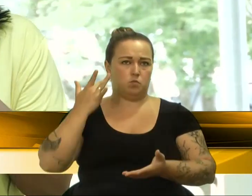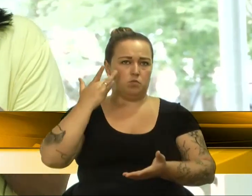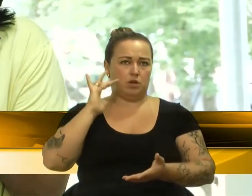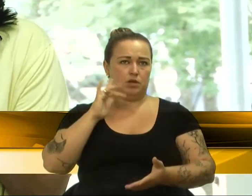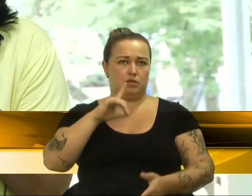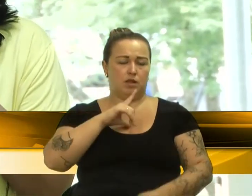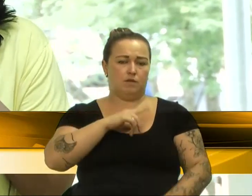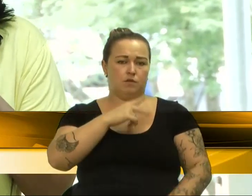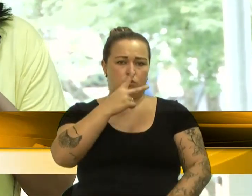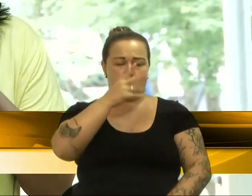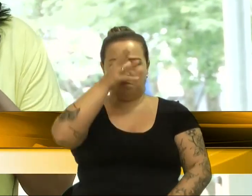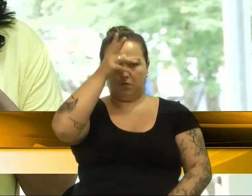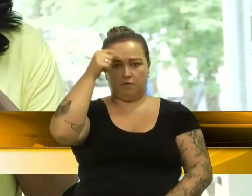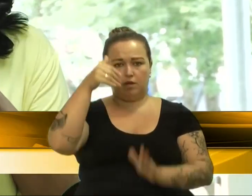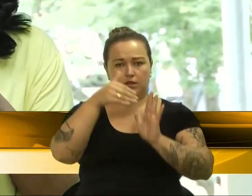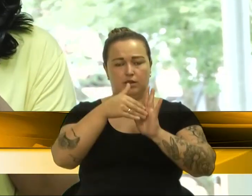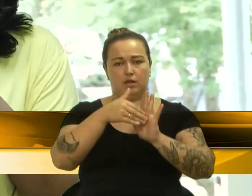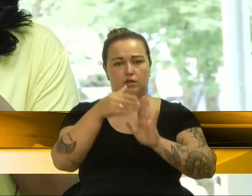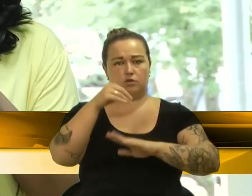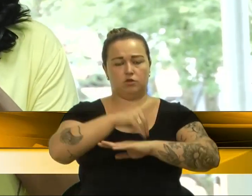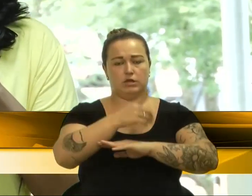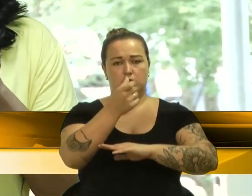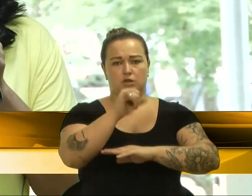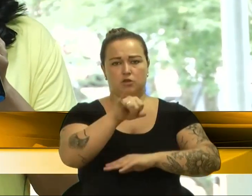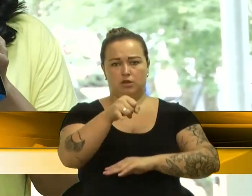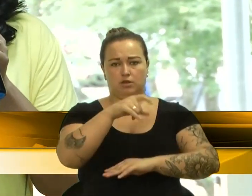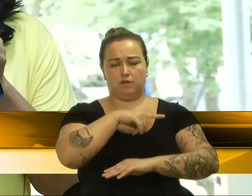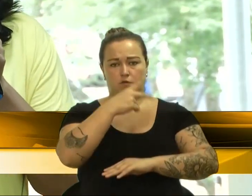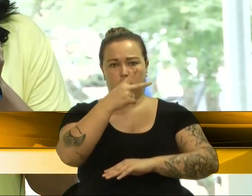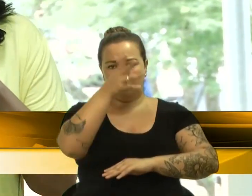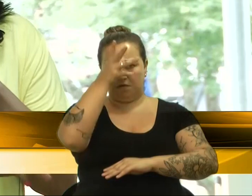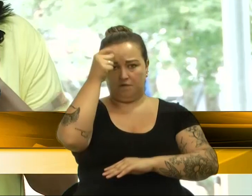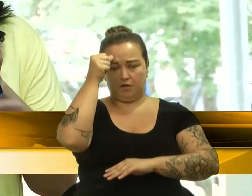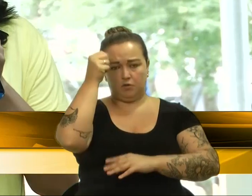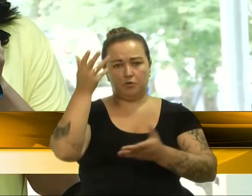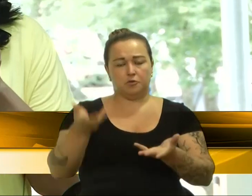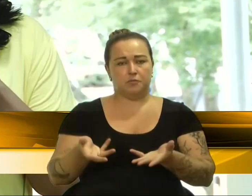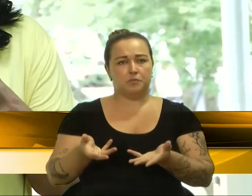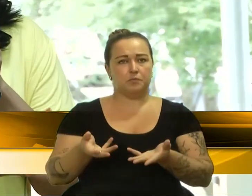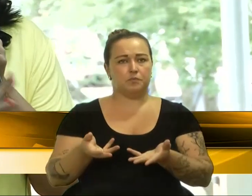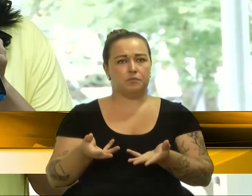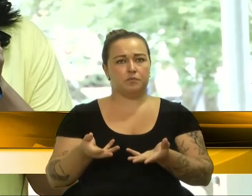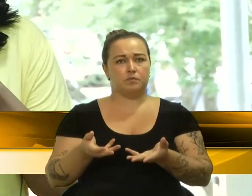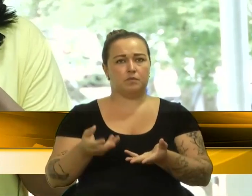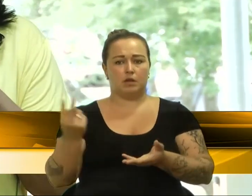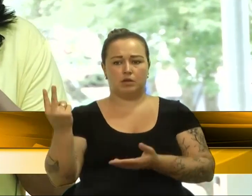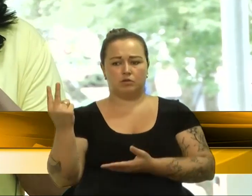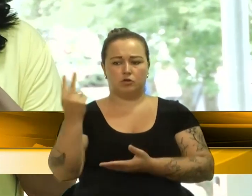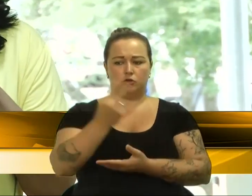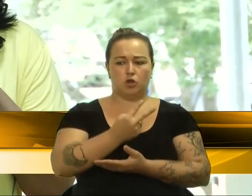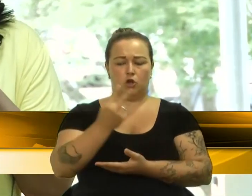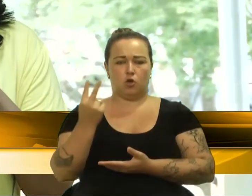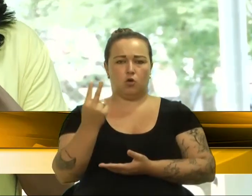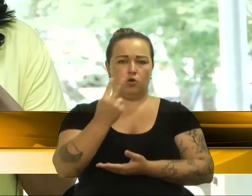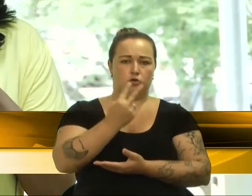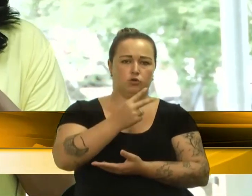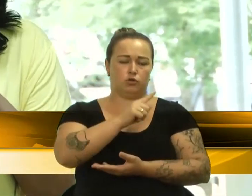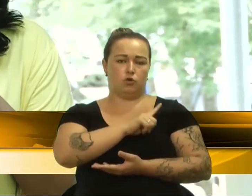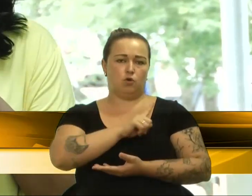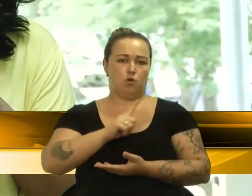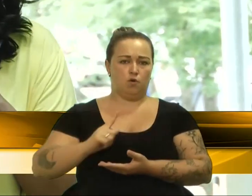teve 2 prefeitos até o dia 6 de janeiro, e nesses dois